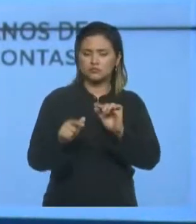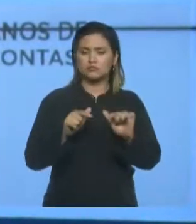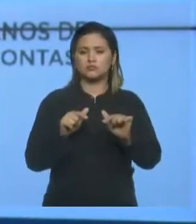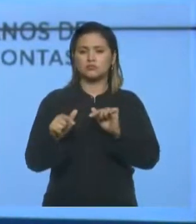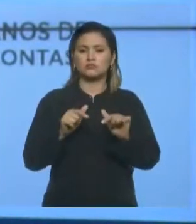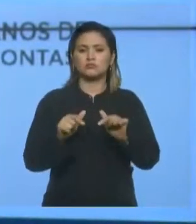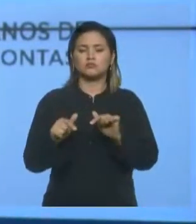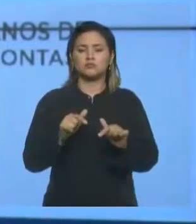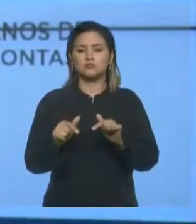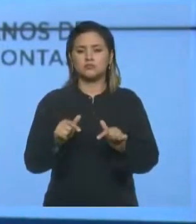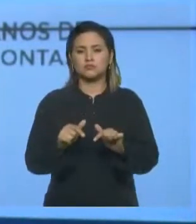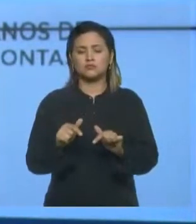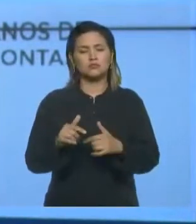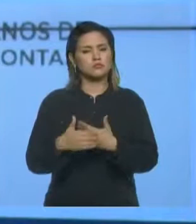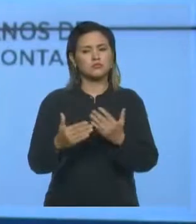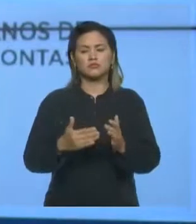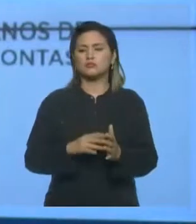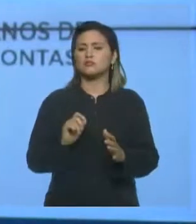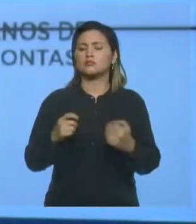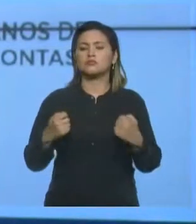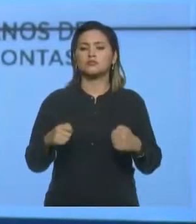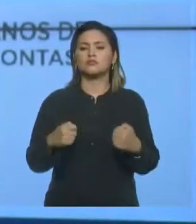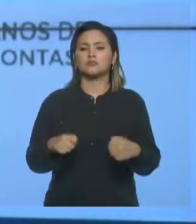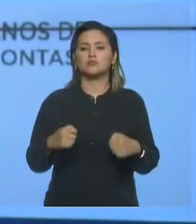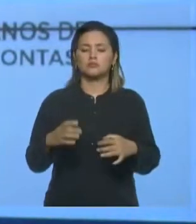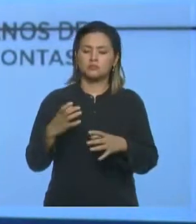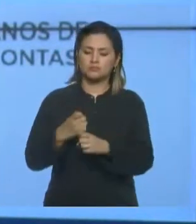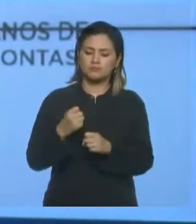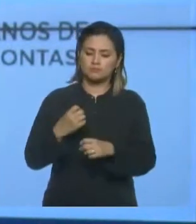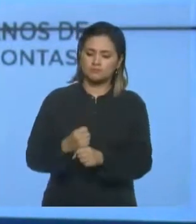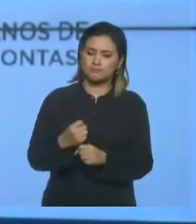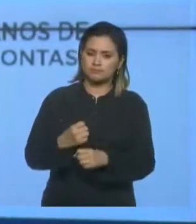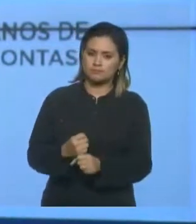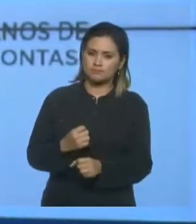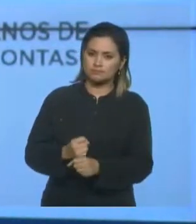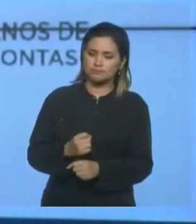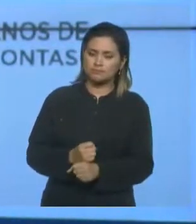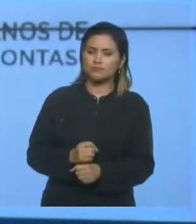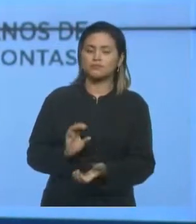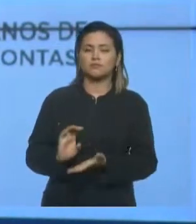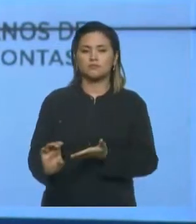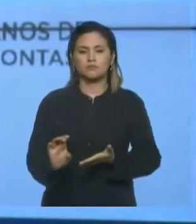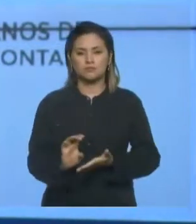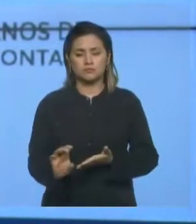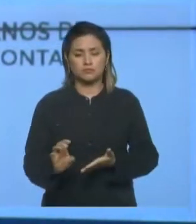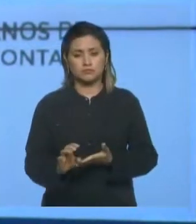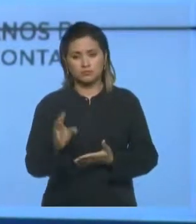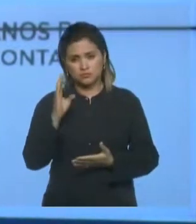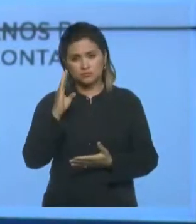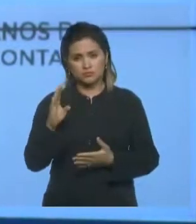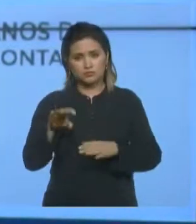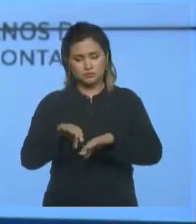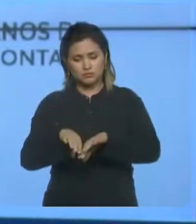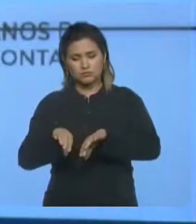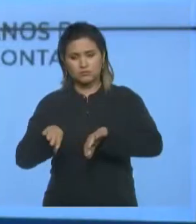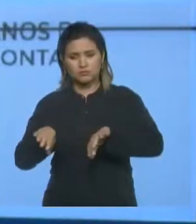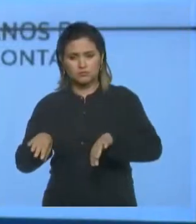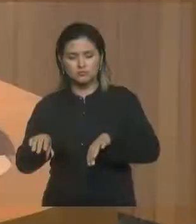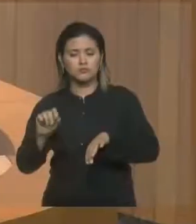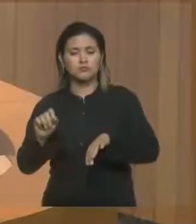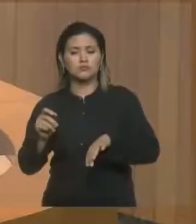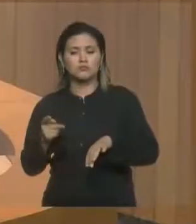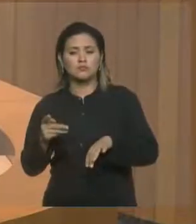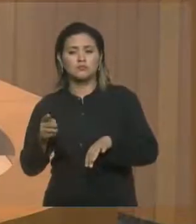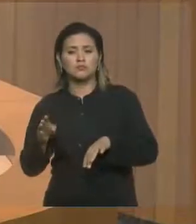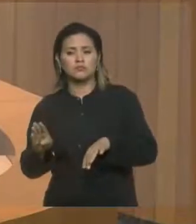especificações necessárias à prestação de contas ante o Conselho Consultivo do Fundo, principalmente em separar, deputado Hélio, o que é público do